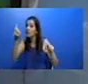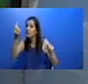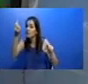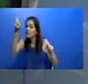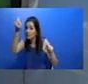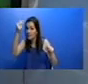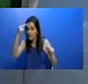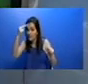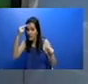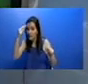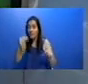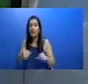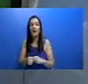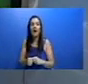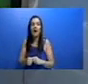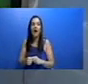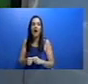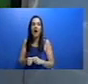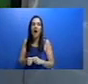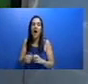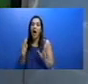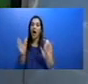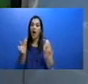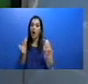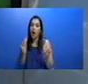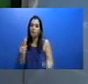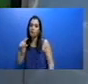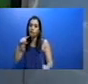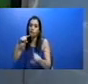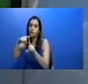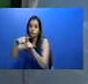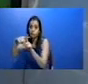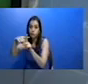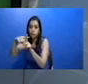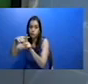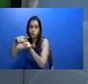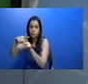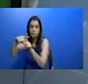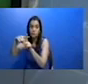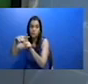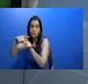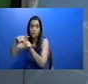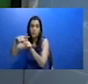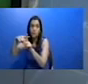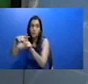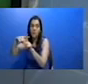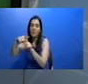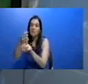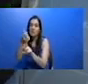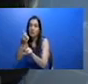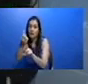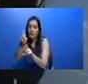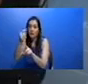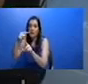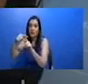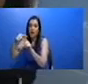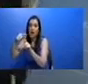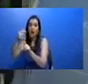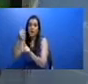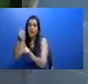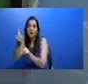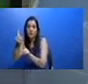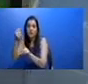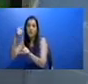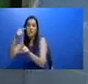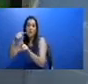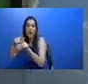6 mais... Você vai colocar aqui, mais... Lembrando que as parcelas são iguais. E